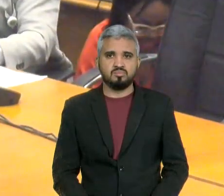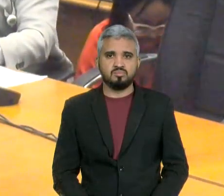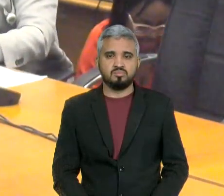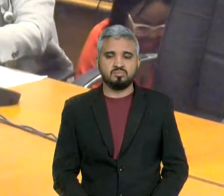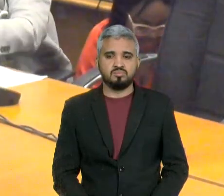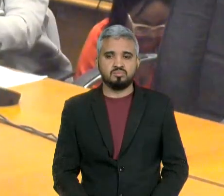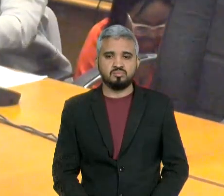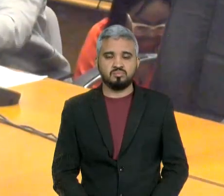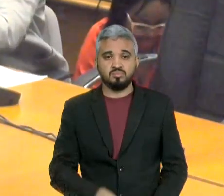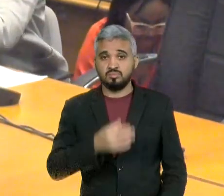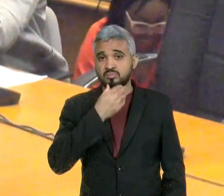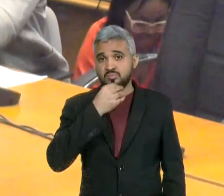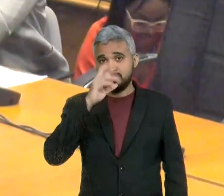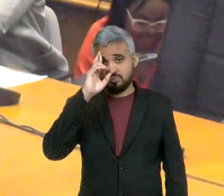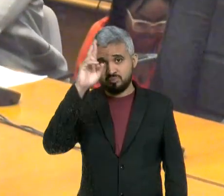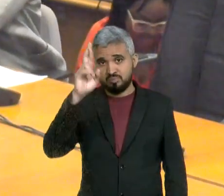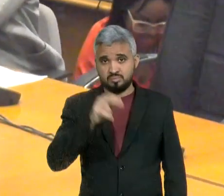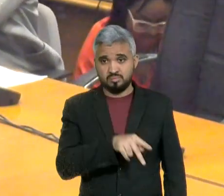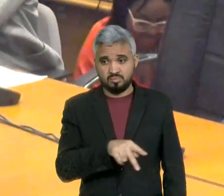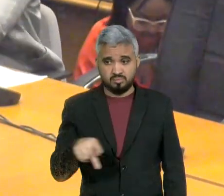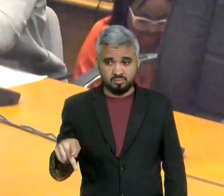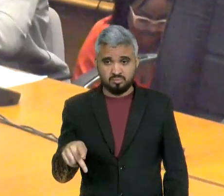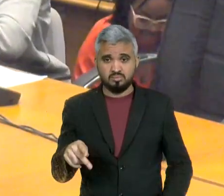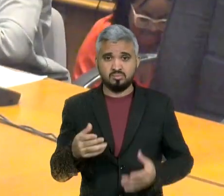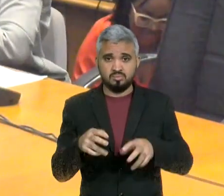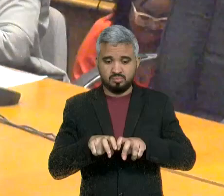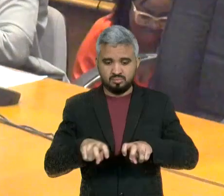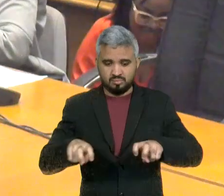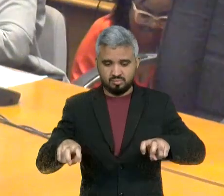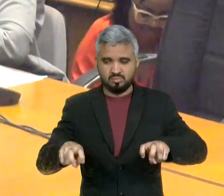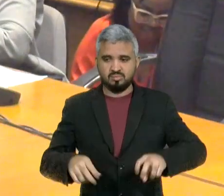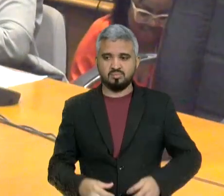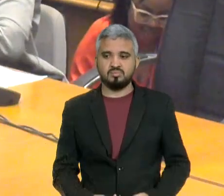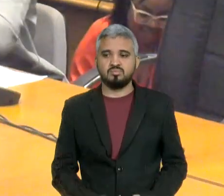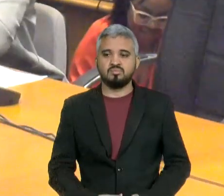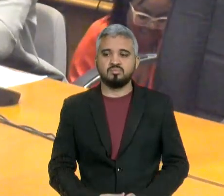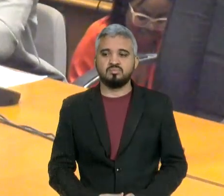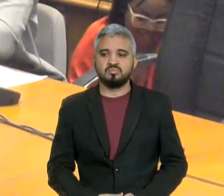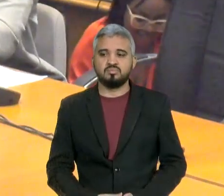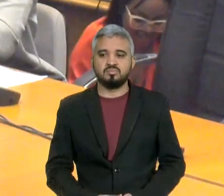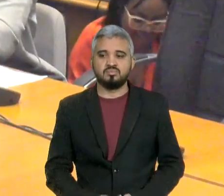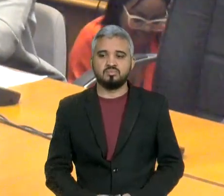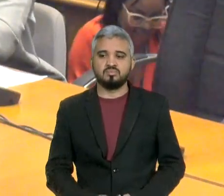Senhor presidente, demais membros da mesa, só afastar esse cantinho aqui, está